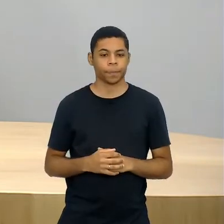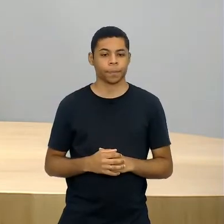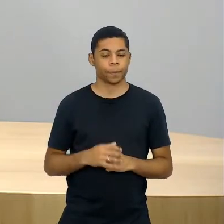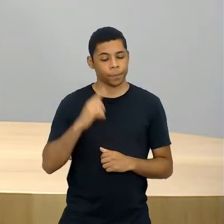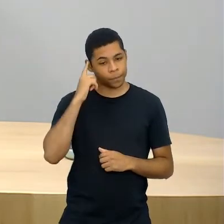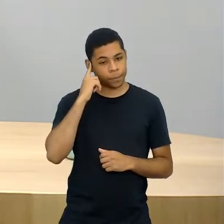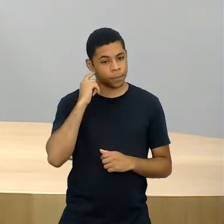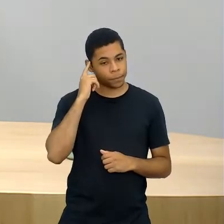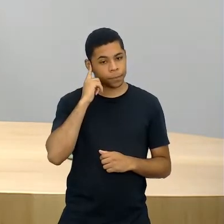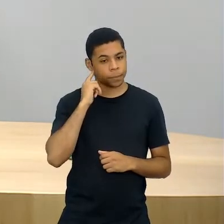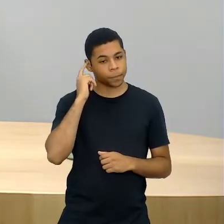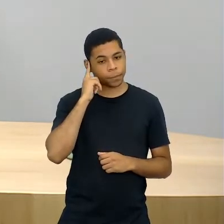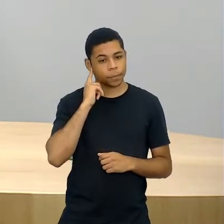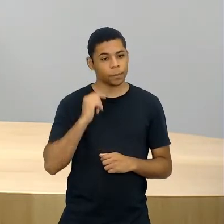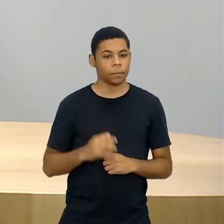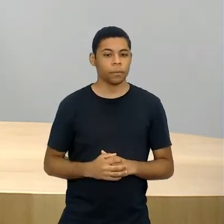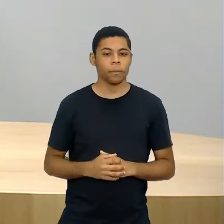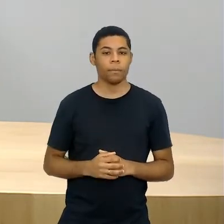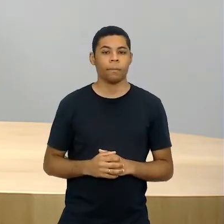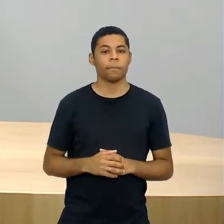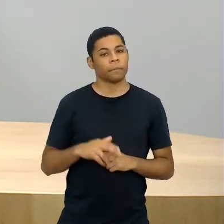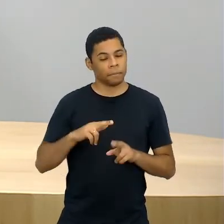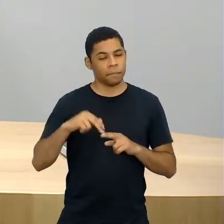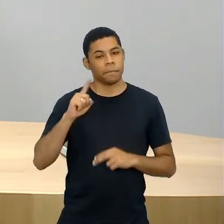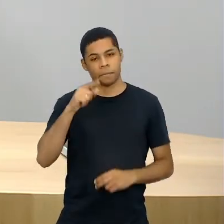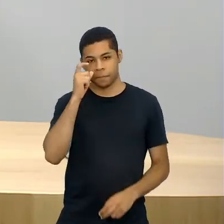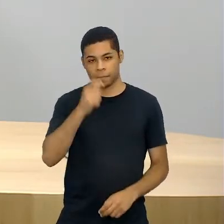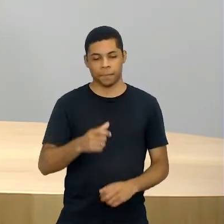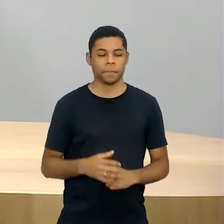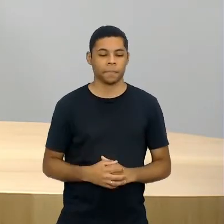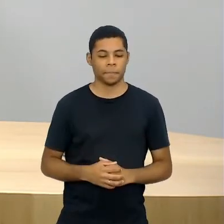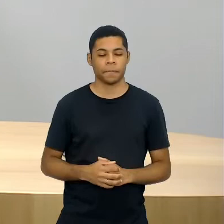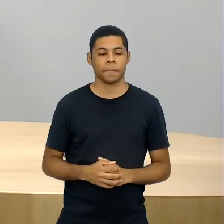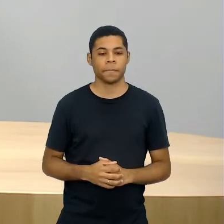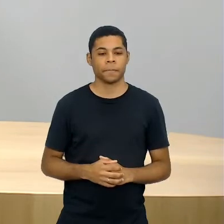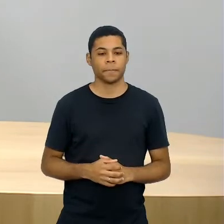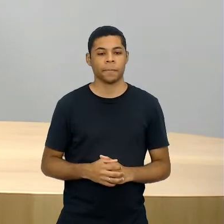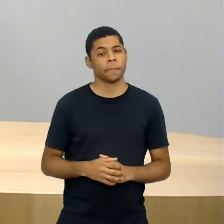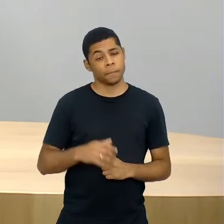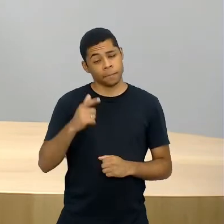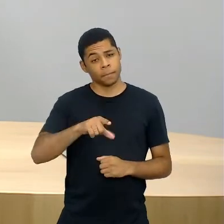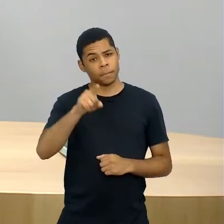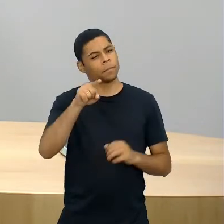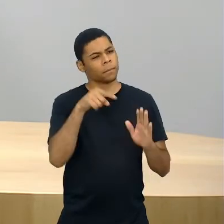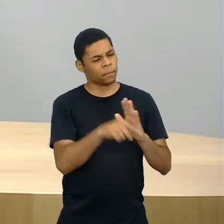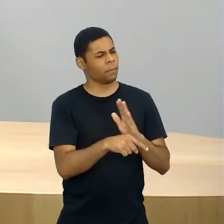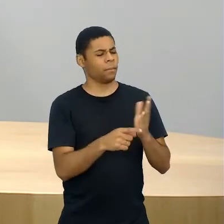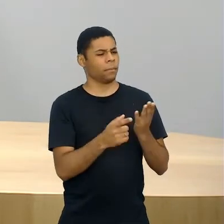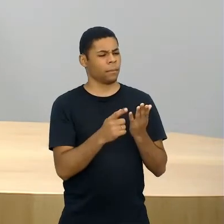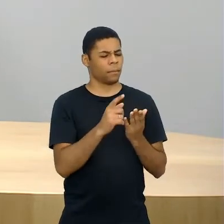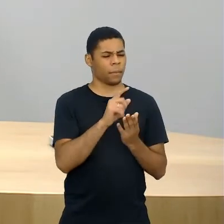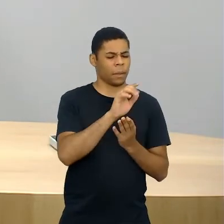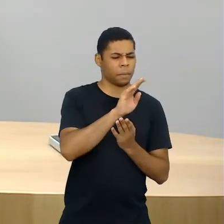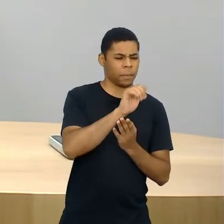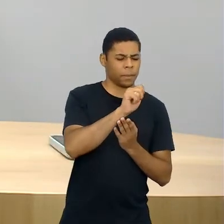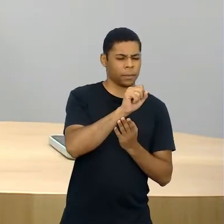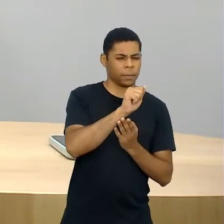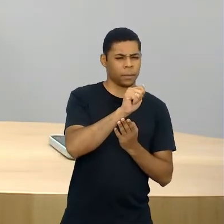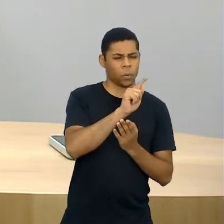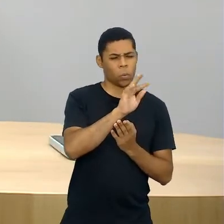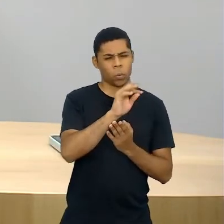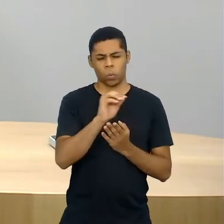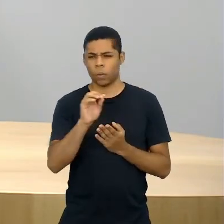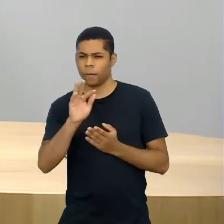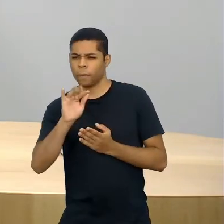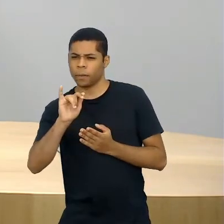né? Até pela composição dele. Então isso que é interessante retratar e até fazer uma pesquisa sobre isso. Se eu não me engano, a China também utiliza